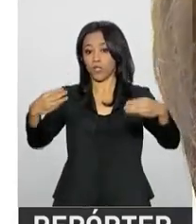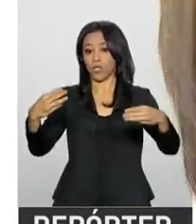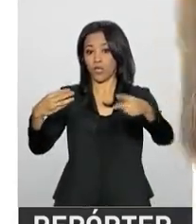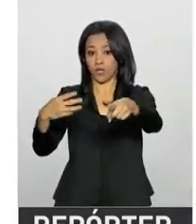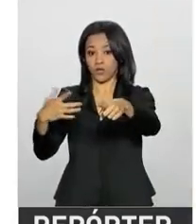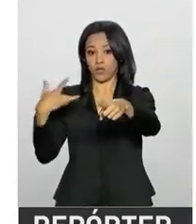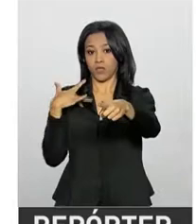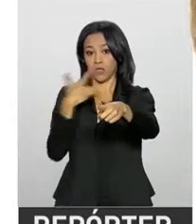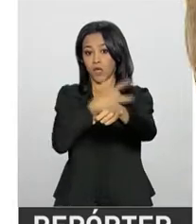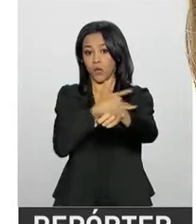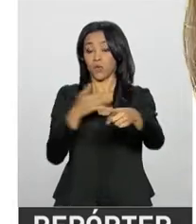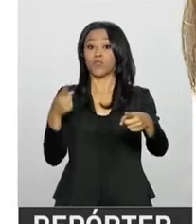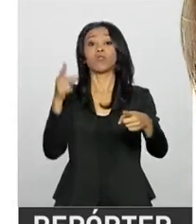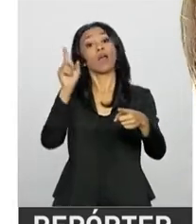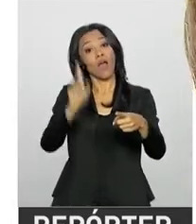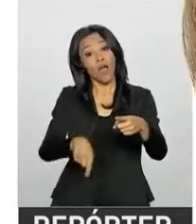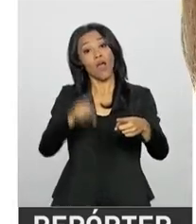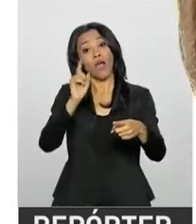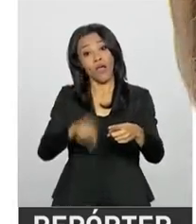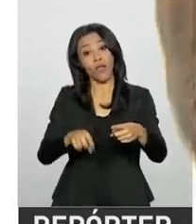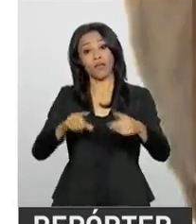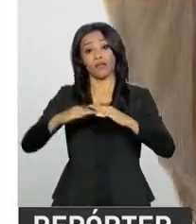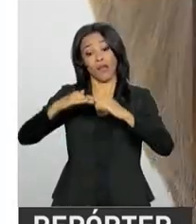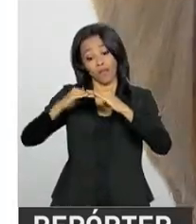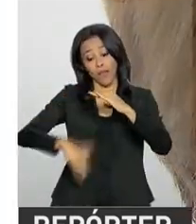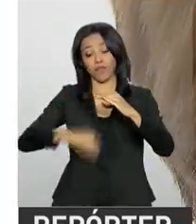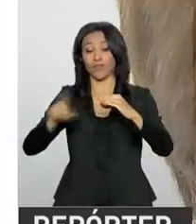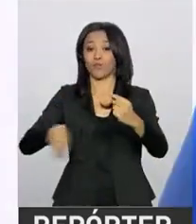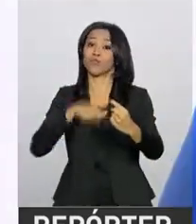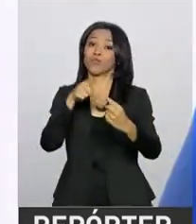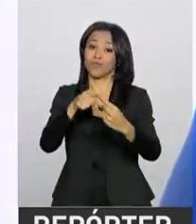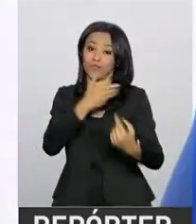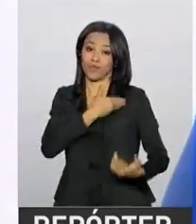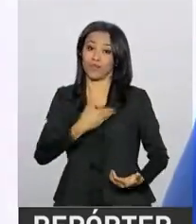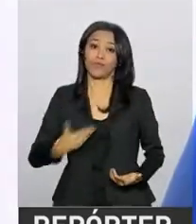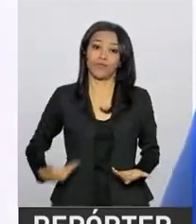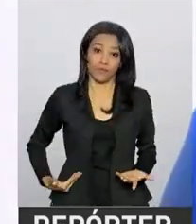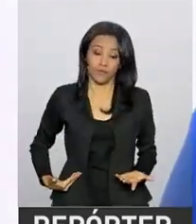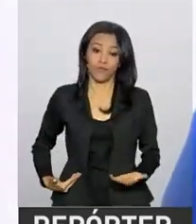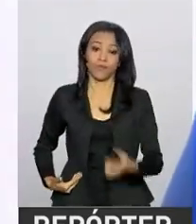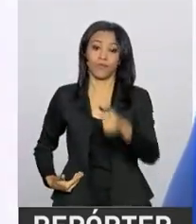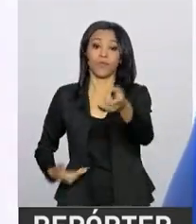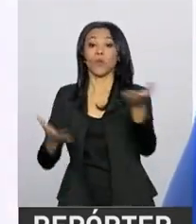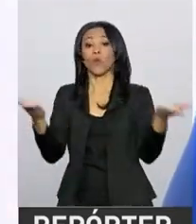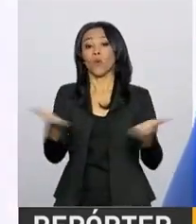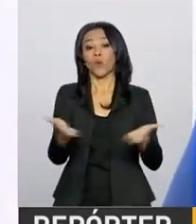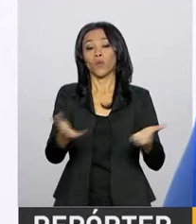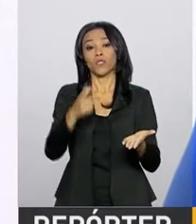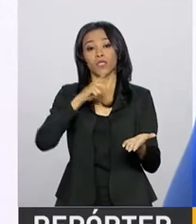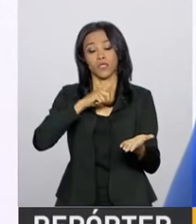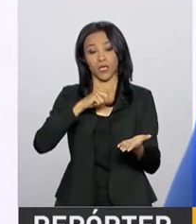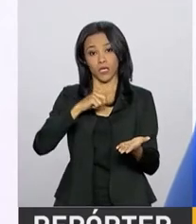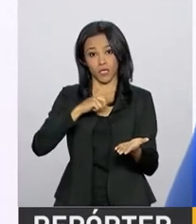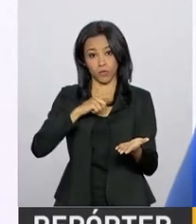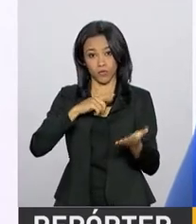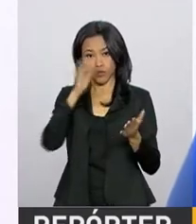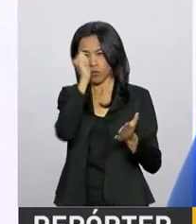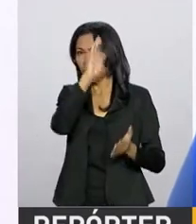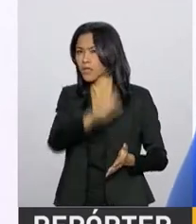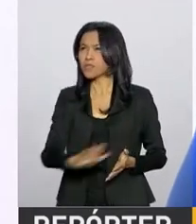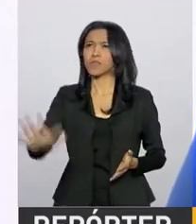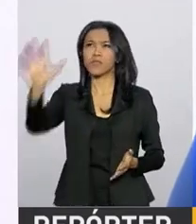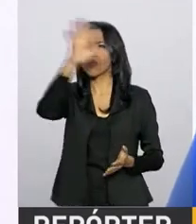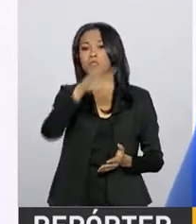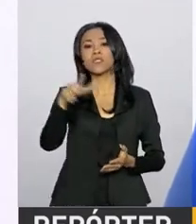cobertura contra a doença está inferior à meta do ministério hoje nós temos uma cobertura em nível nacional de